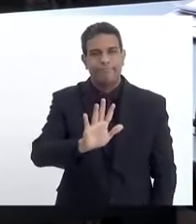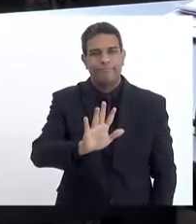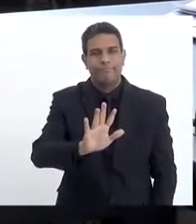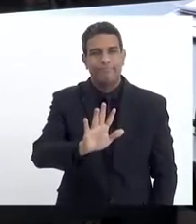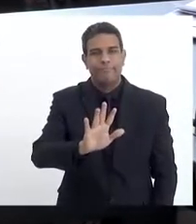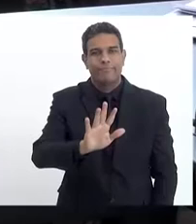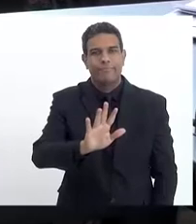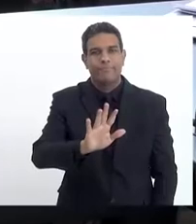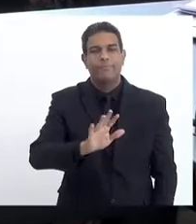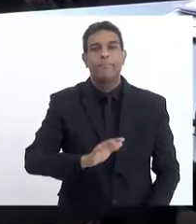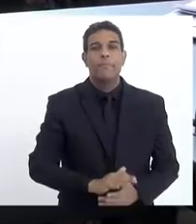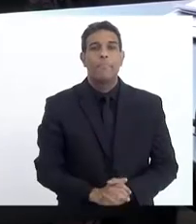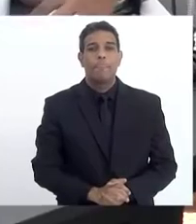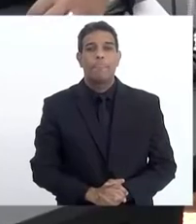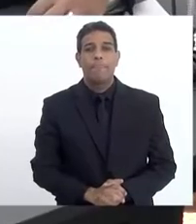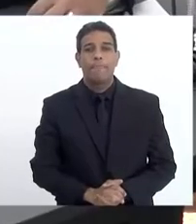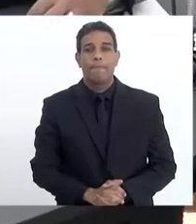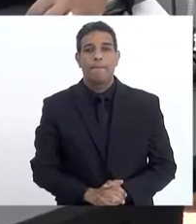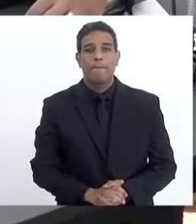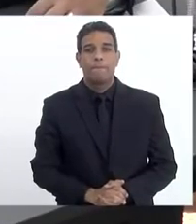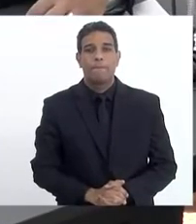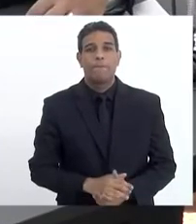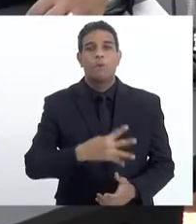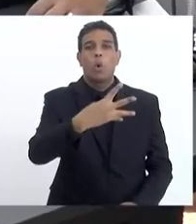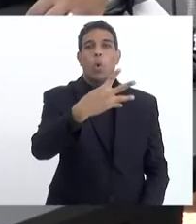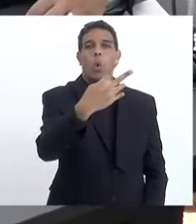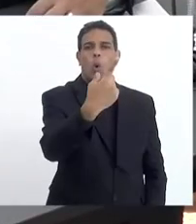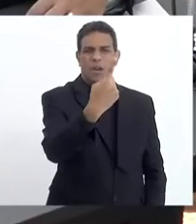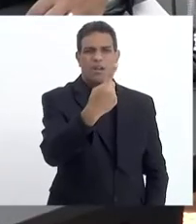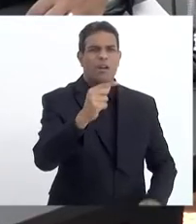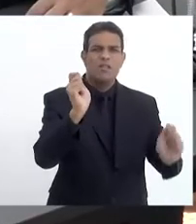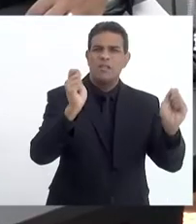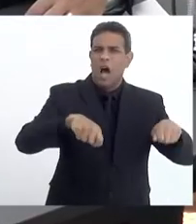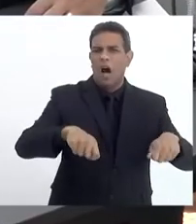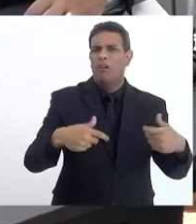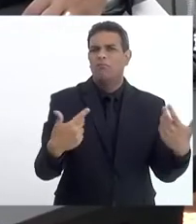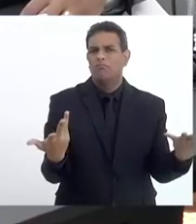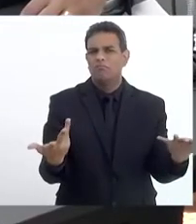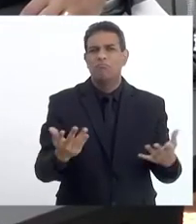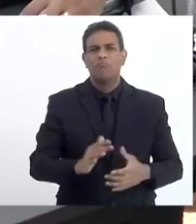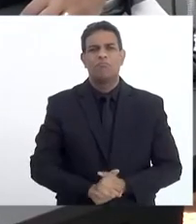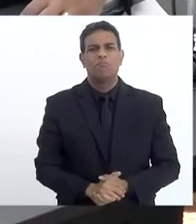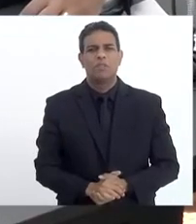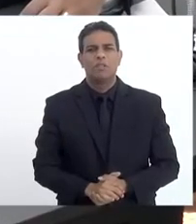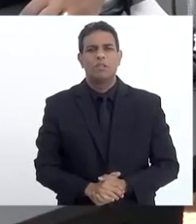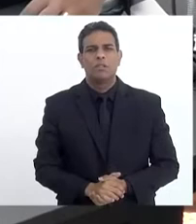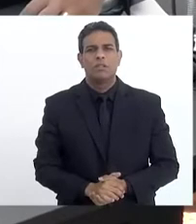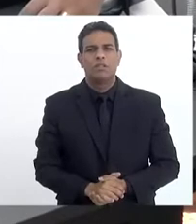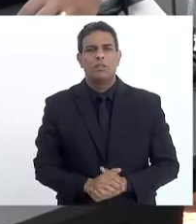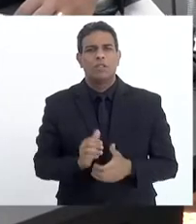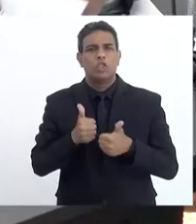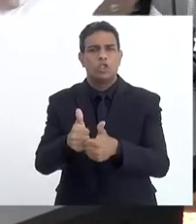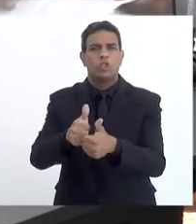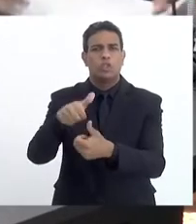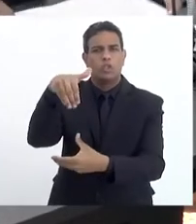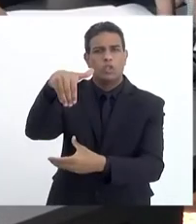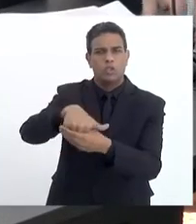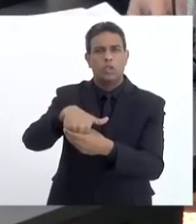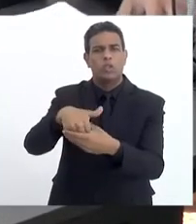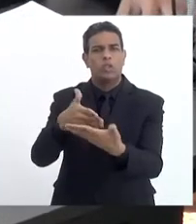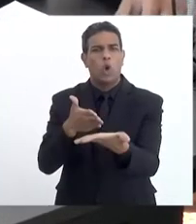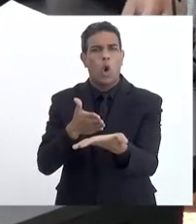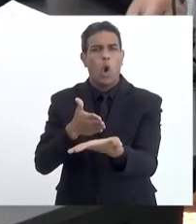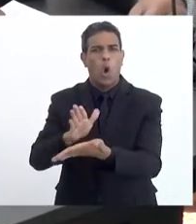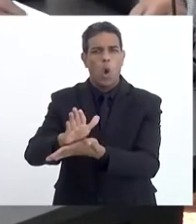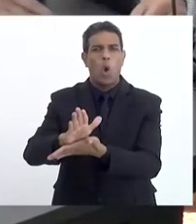desculpe. Eu da de arte marcial. Não, 41 sem problema. Ok. Então, chamo os trabalhos à ordem, parecer pela constitucionalidade com